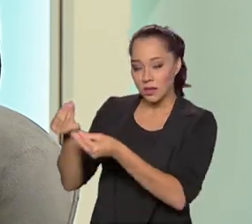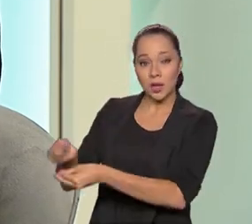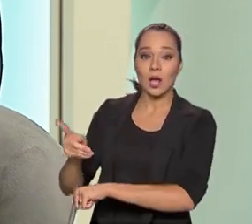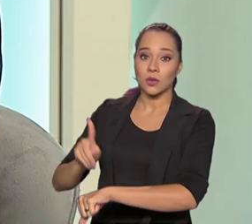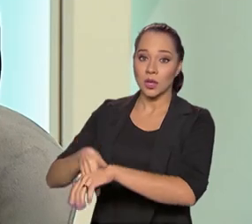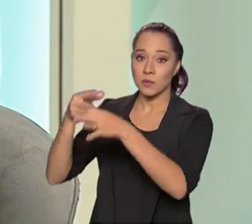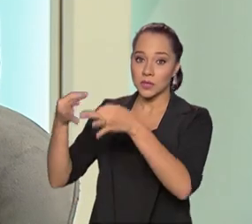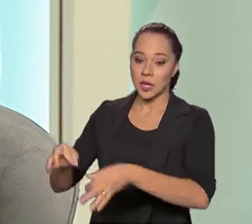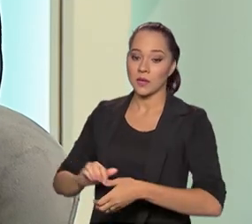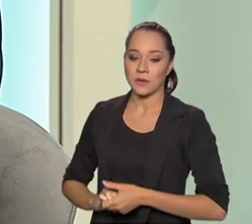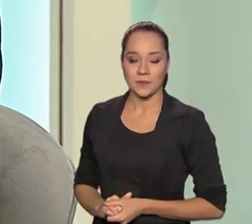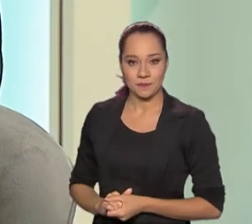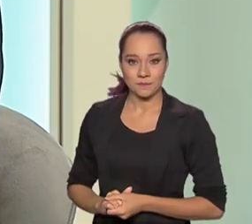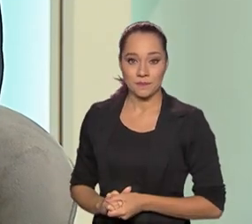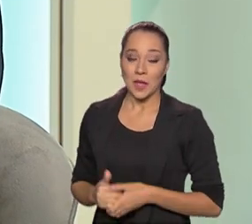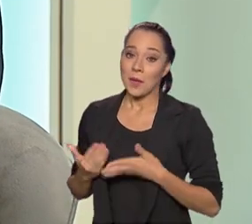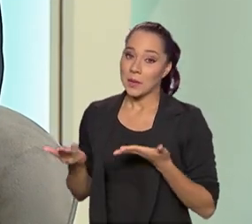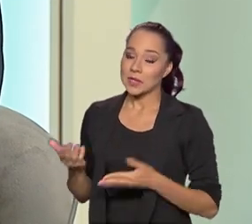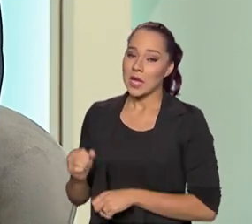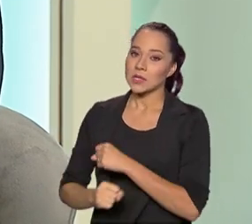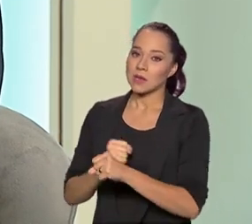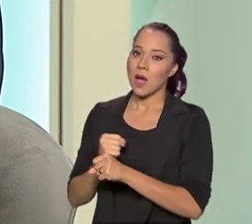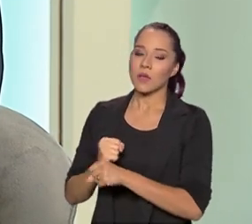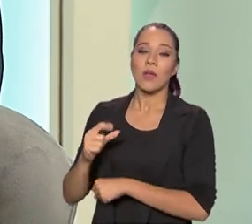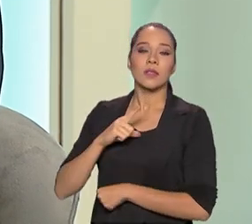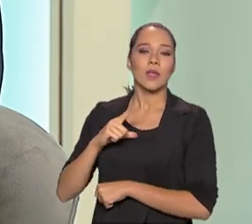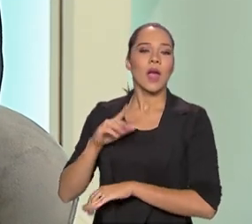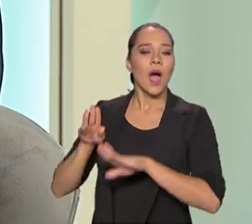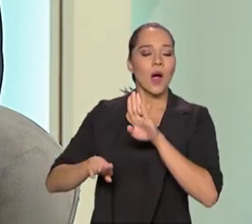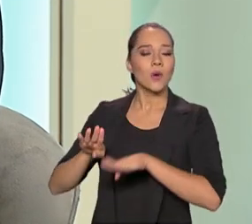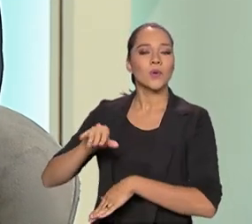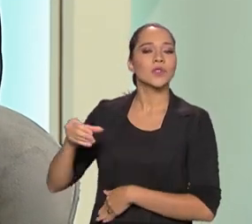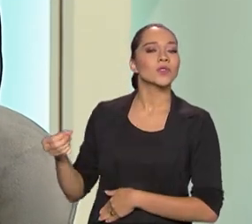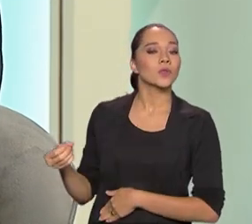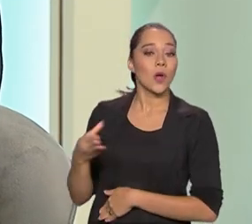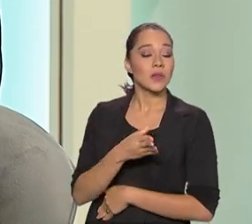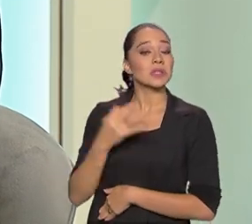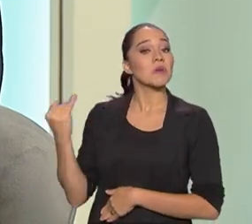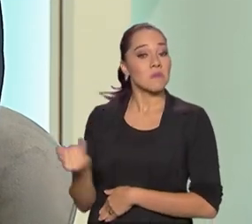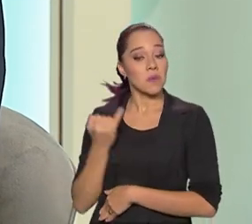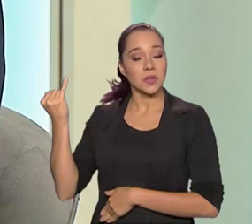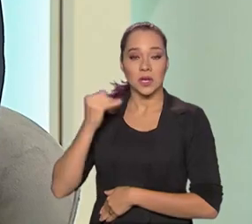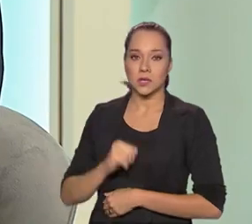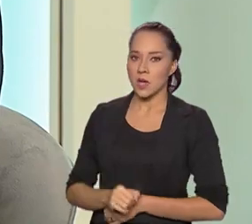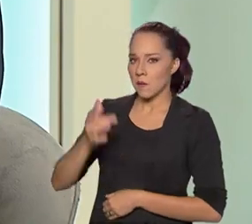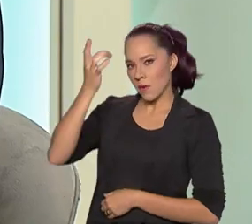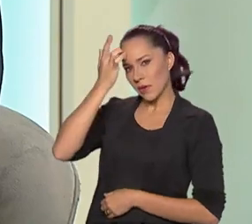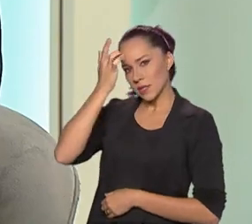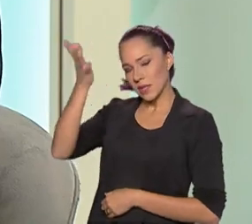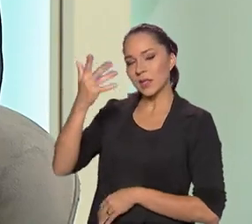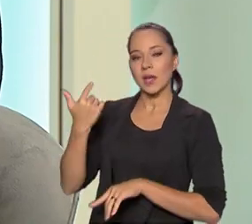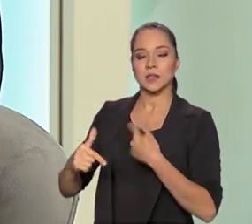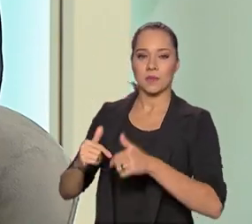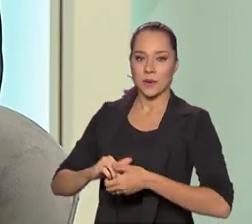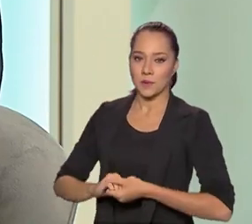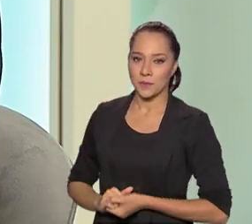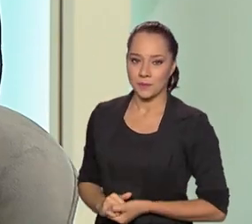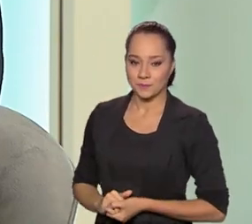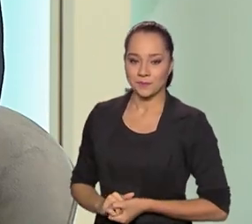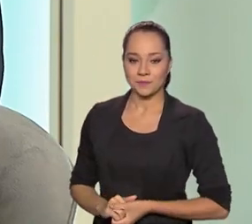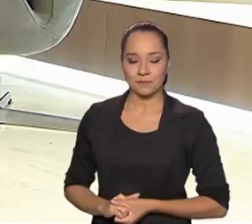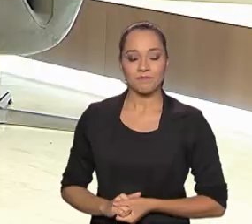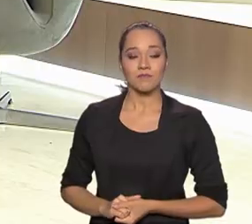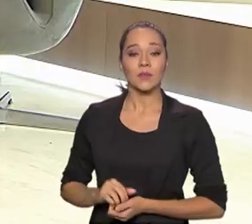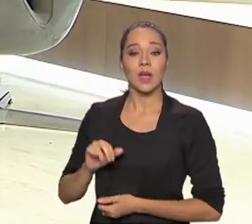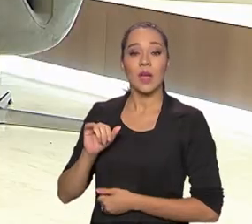dentro do prazo. Para isto, esse ano nós temos algumas inovações importantes para facilitar esse trabalho.